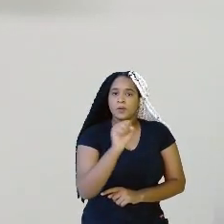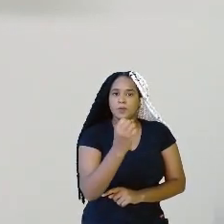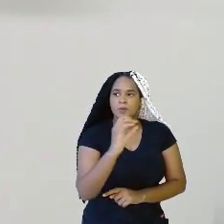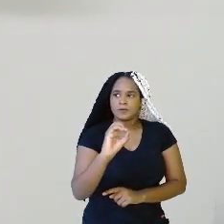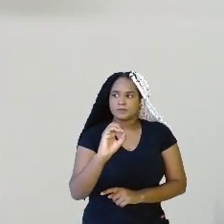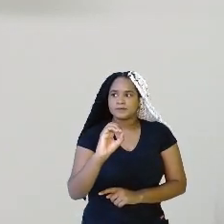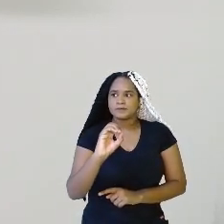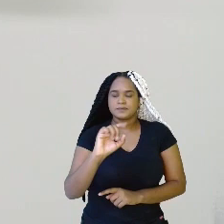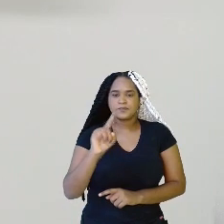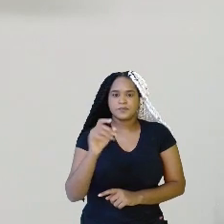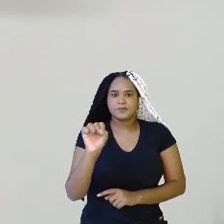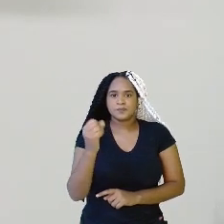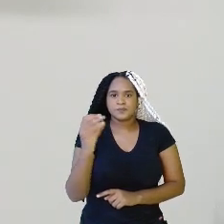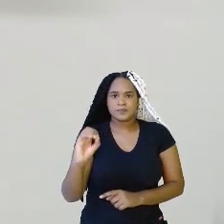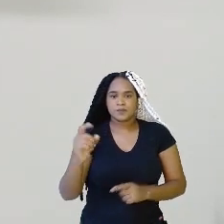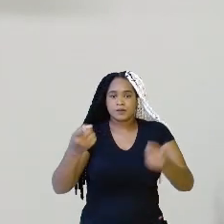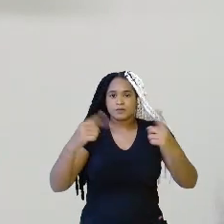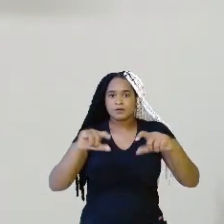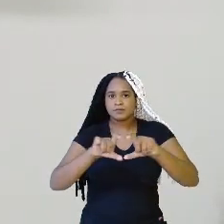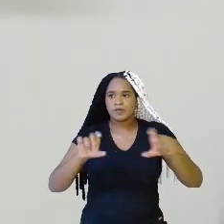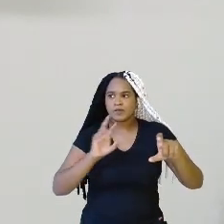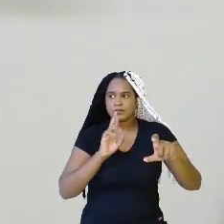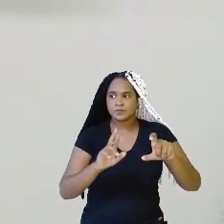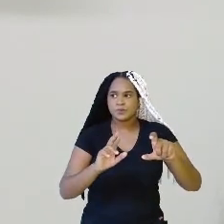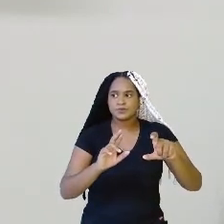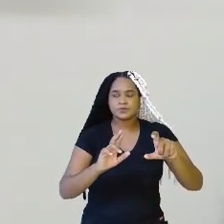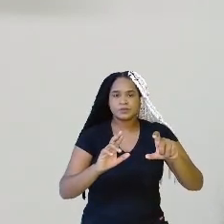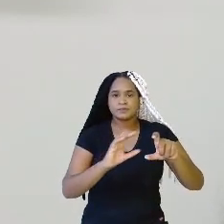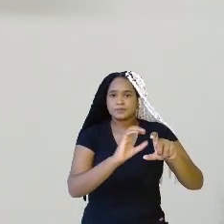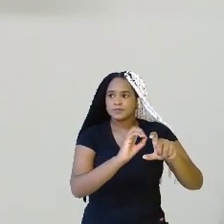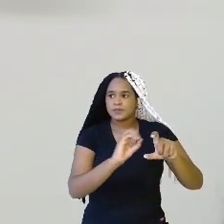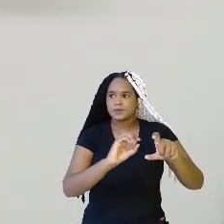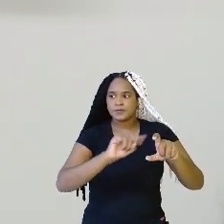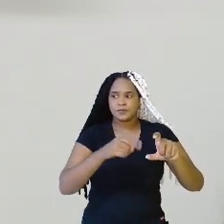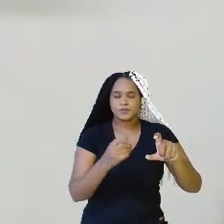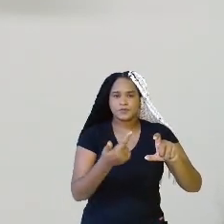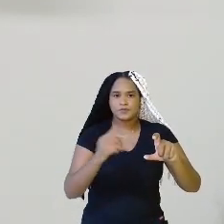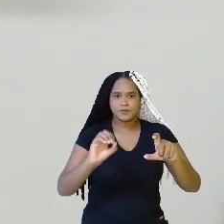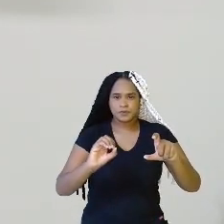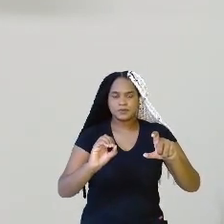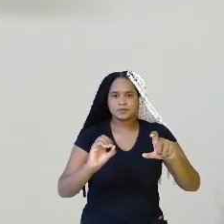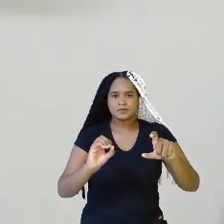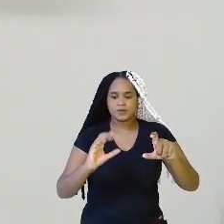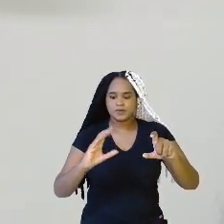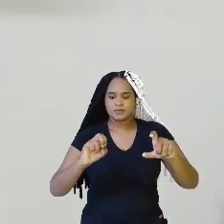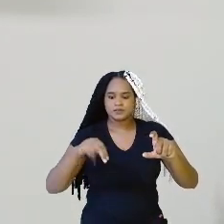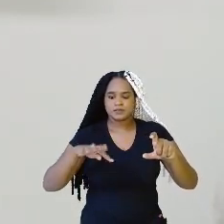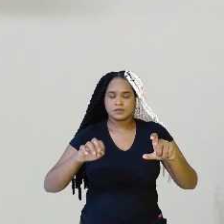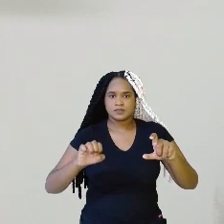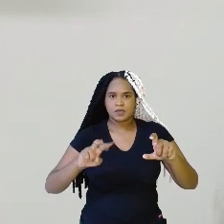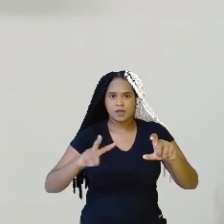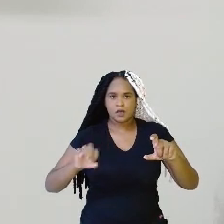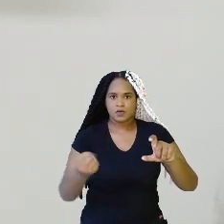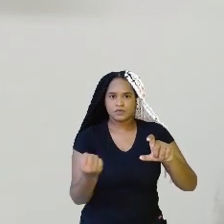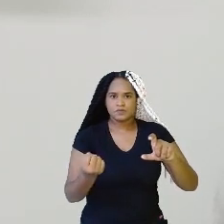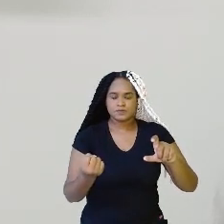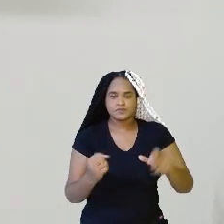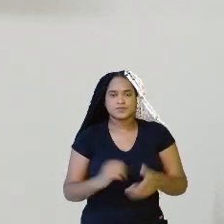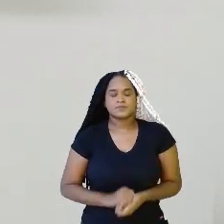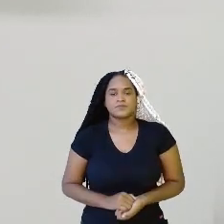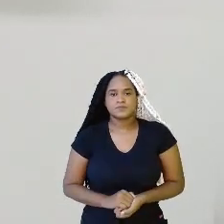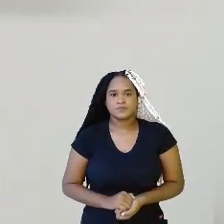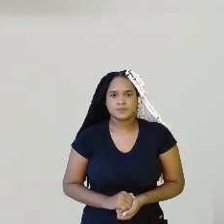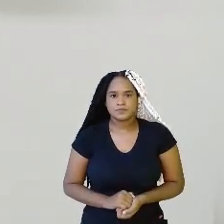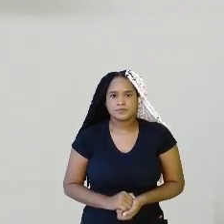sobrar 20 centavos, que é o meu troco. Pode ser que você não queira, mas normalmente todo mundo quer receber o que sobra.